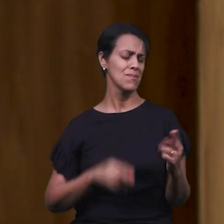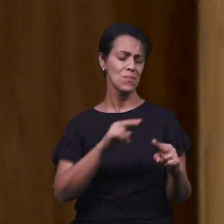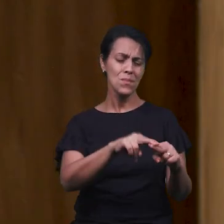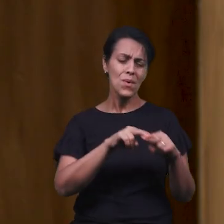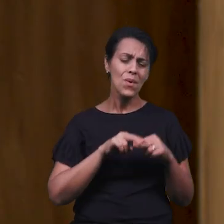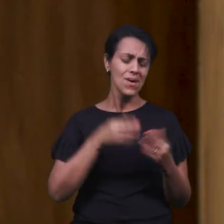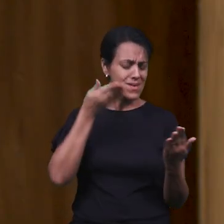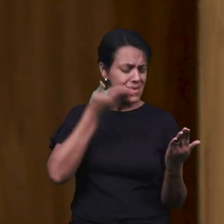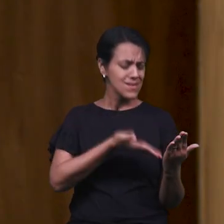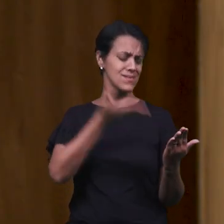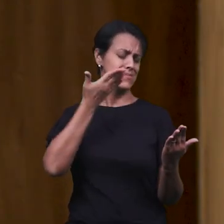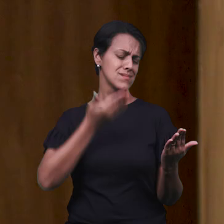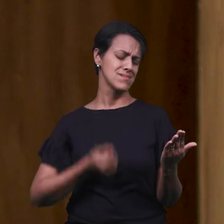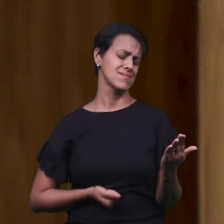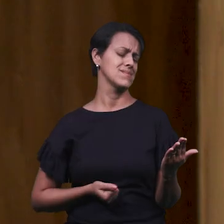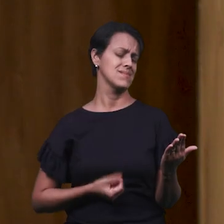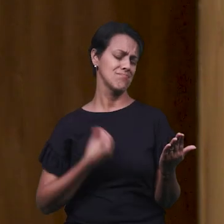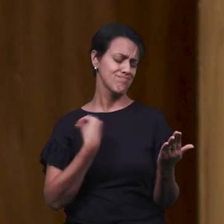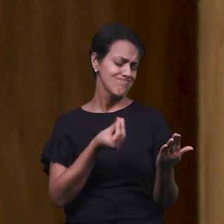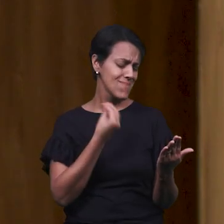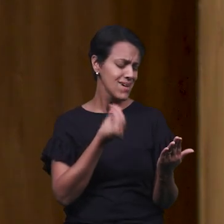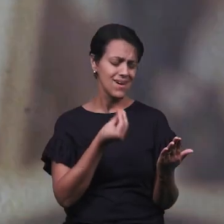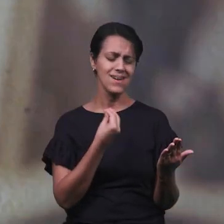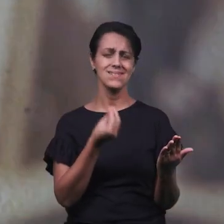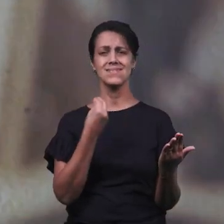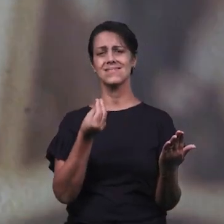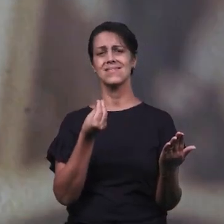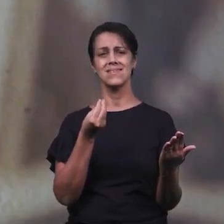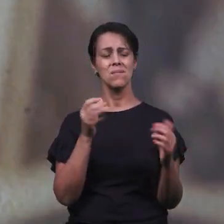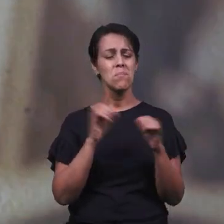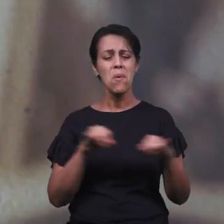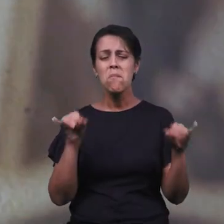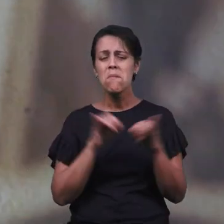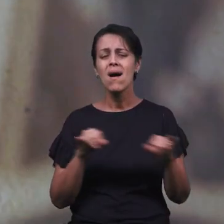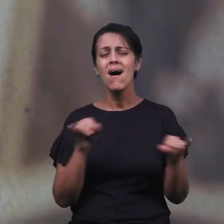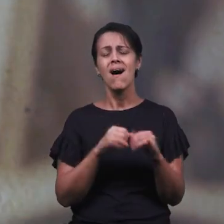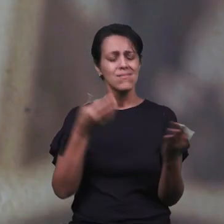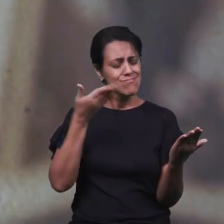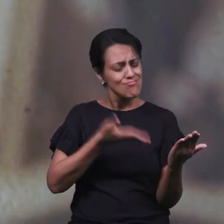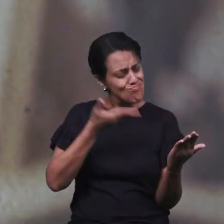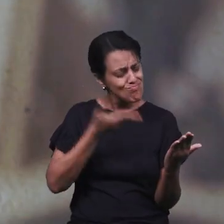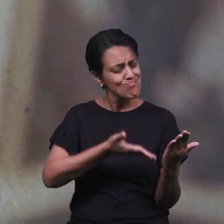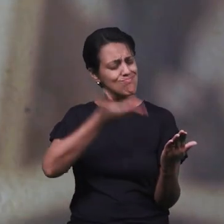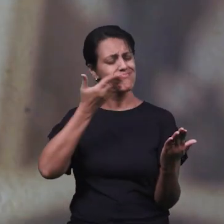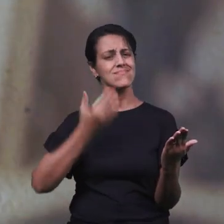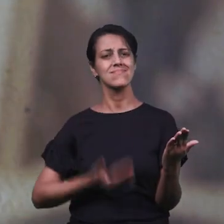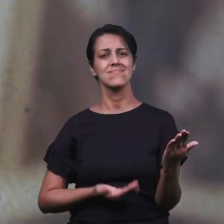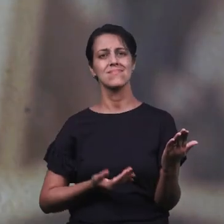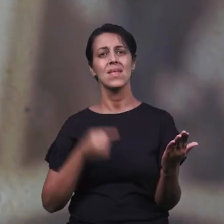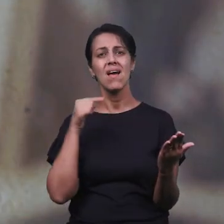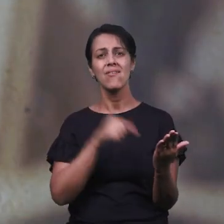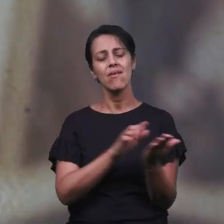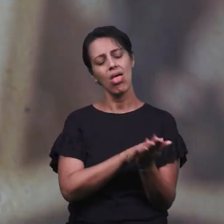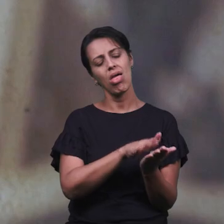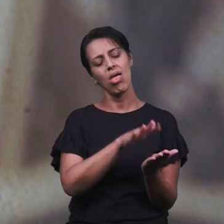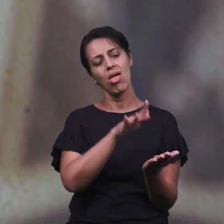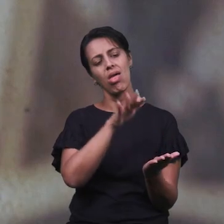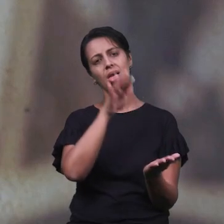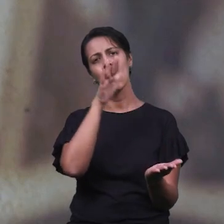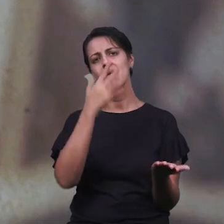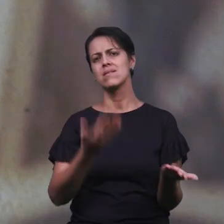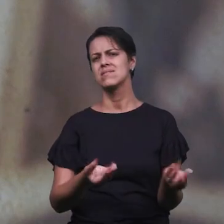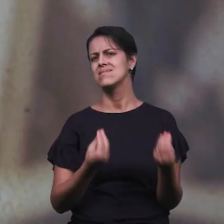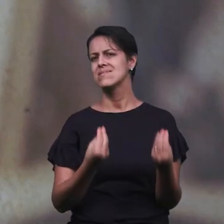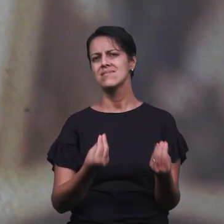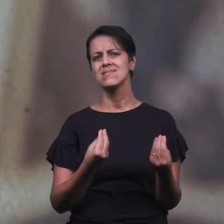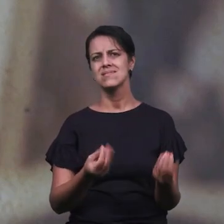outra, né, por implicância, por que não sentou e conversou, você está entendendo? Sim. Por que já estaria resolvido e fica aquele negócio ali, rapaz, e